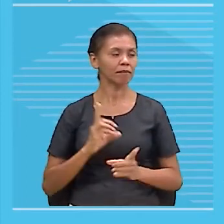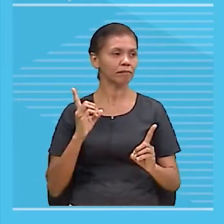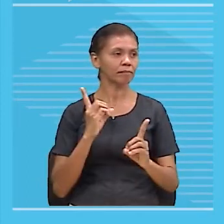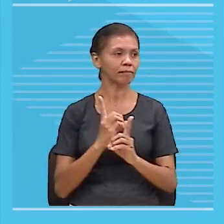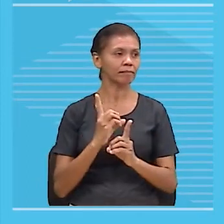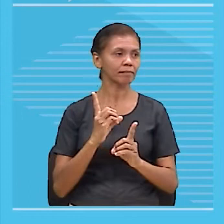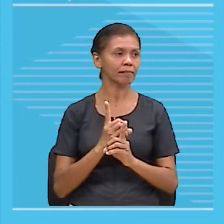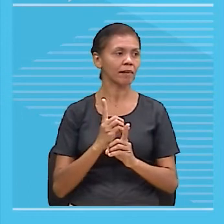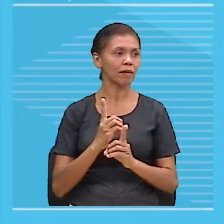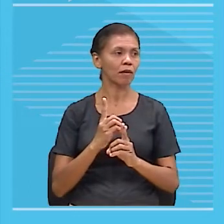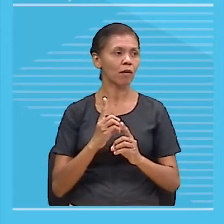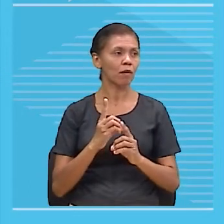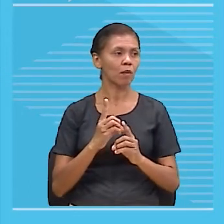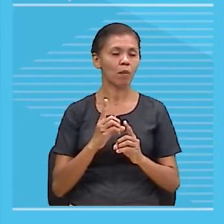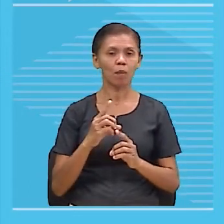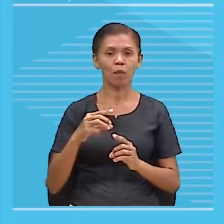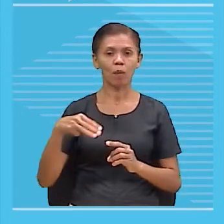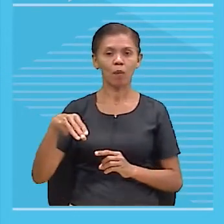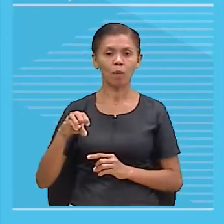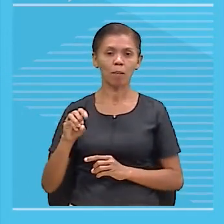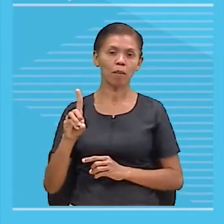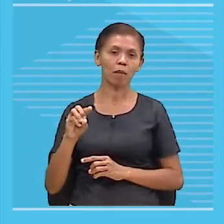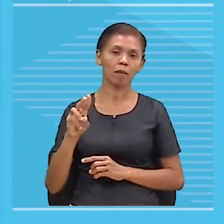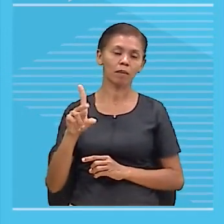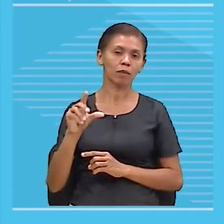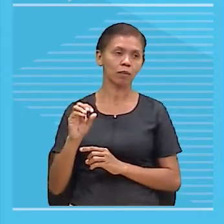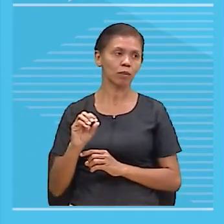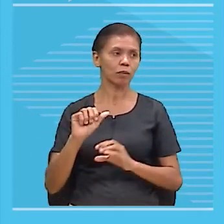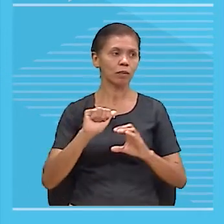Determine o módulo da carga elétrica